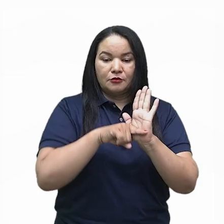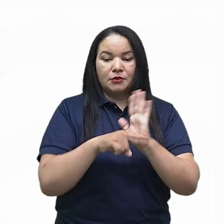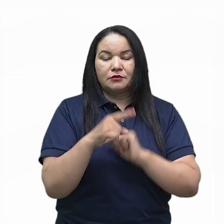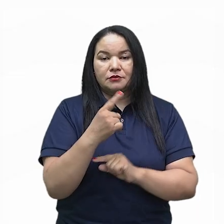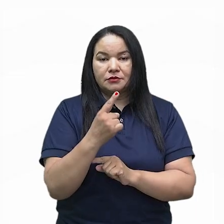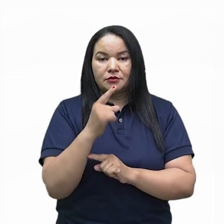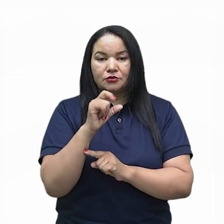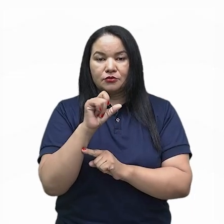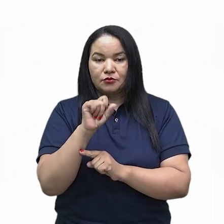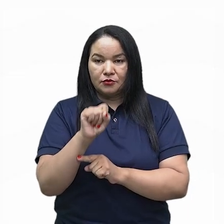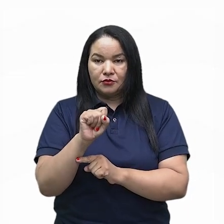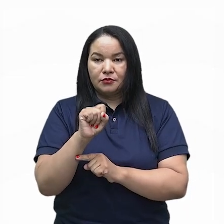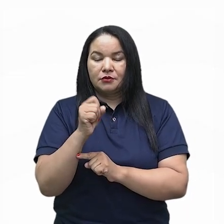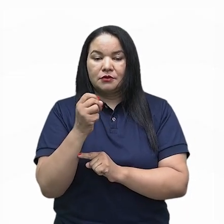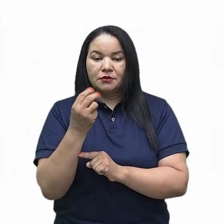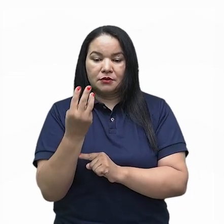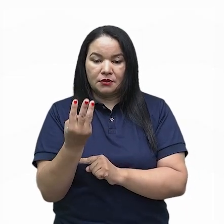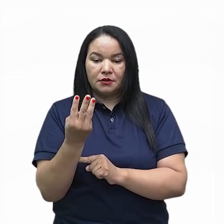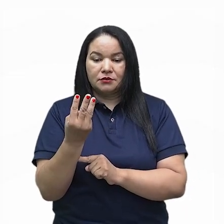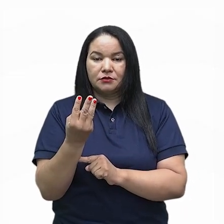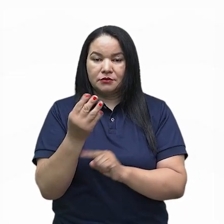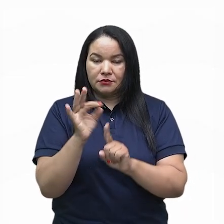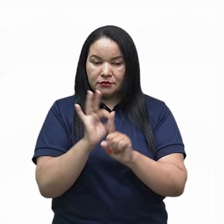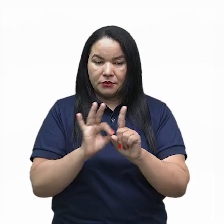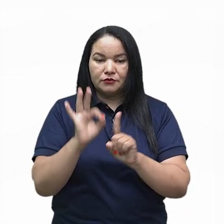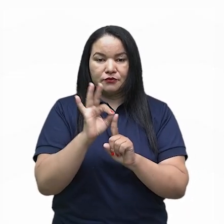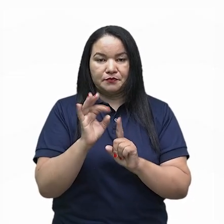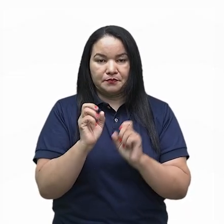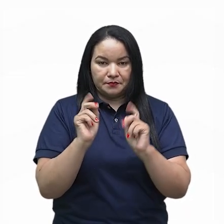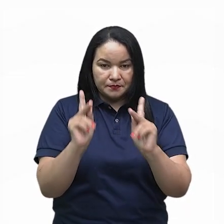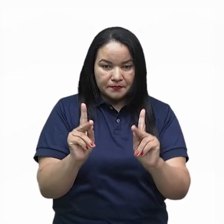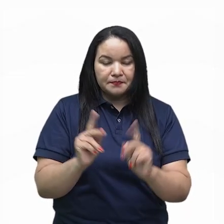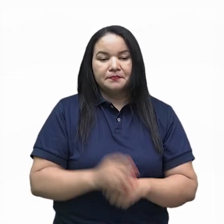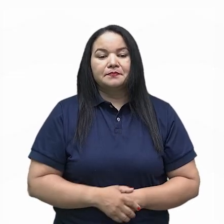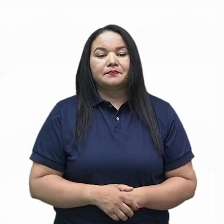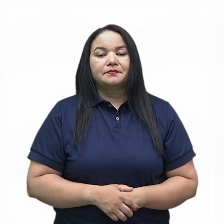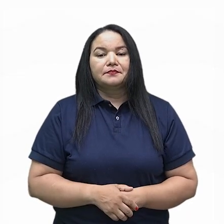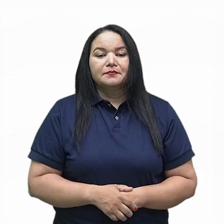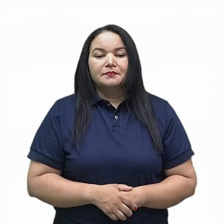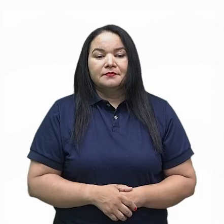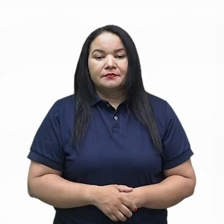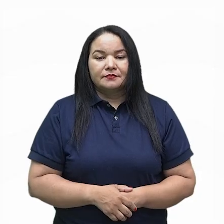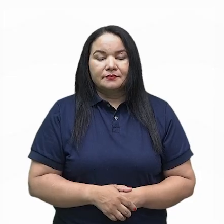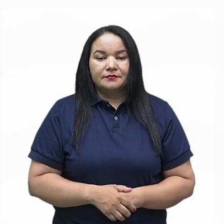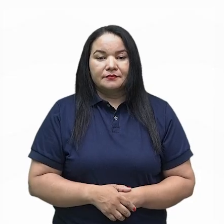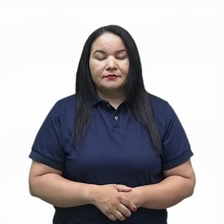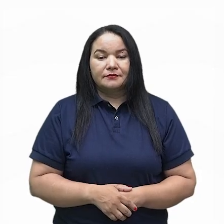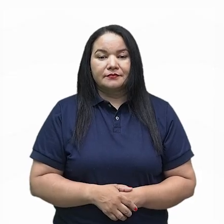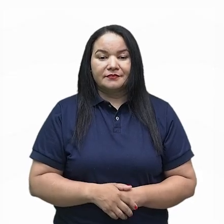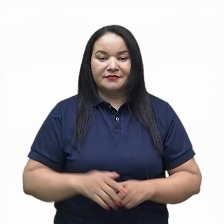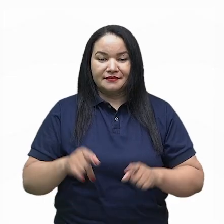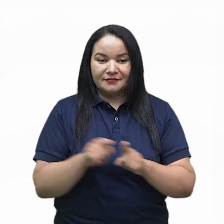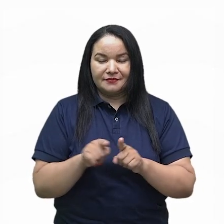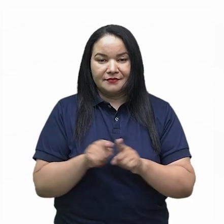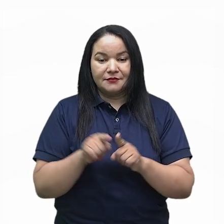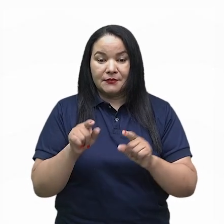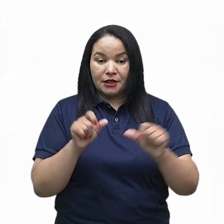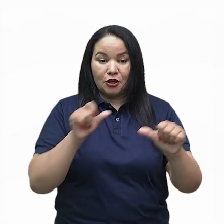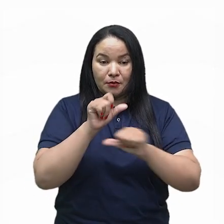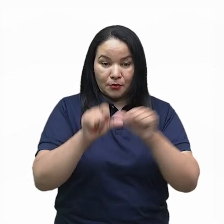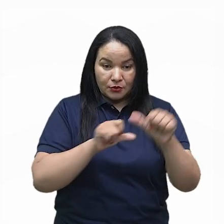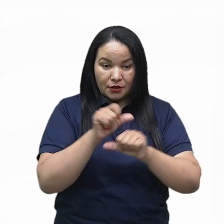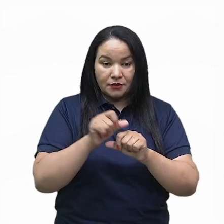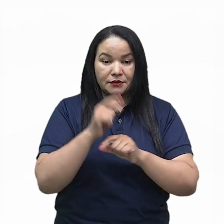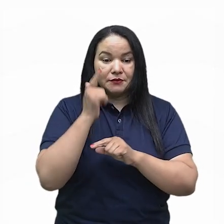de menos 183 graus Celsius, tá bom? Aí, só para a gente reforçar, as mudanças de